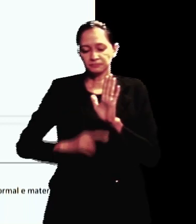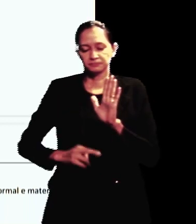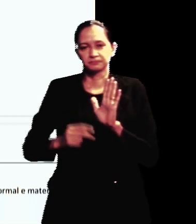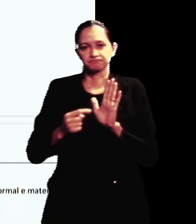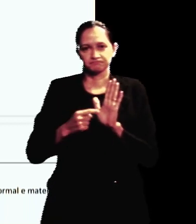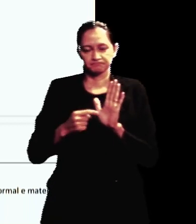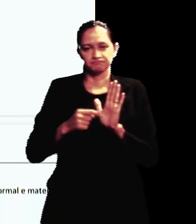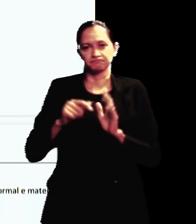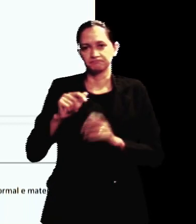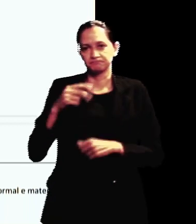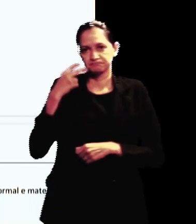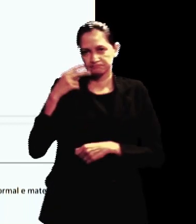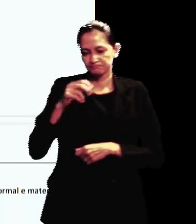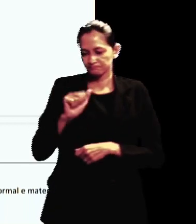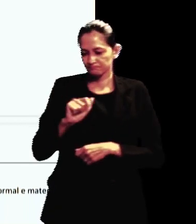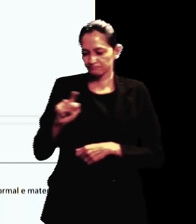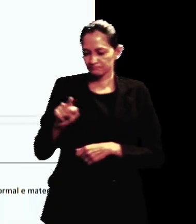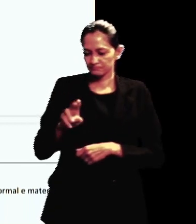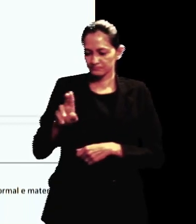do mesmo.